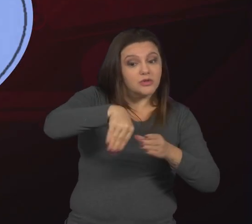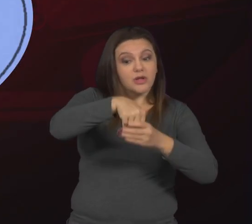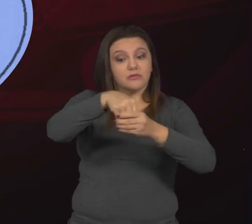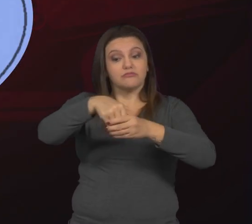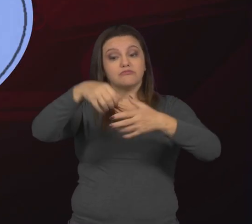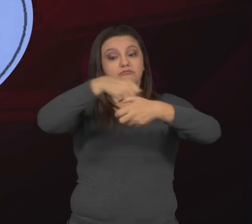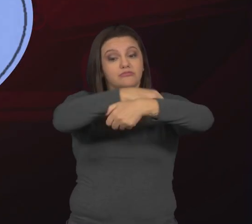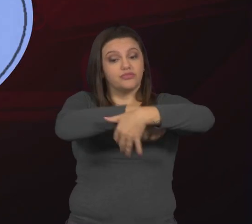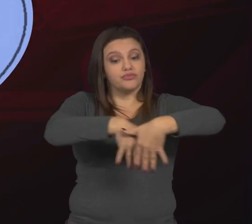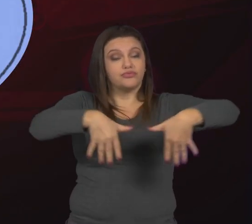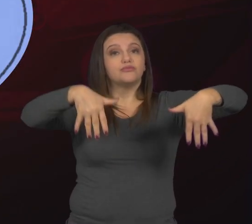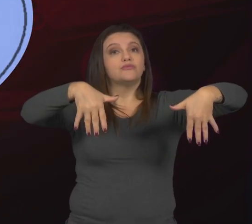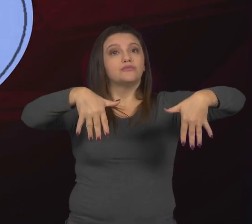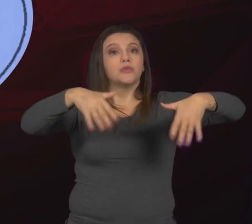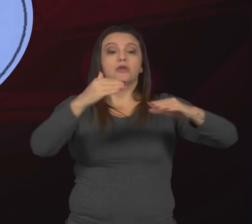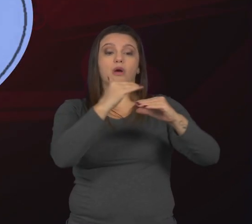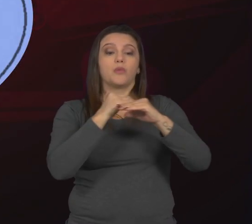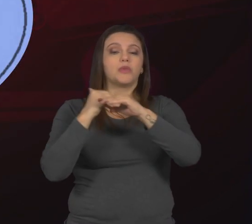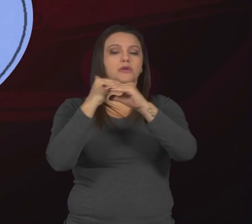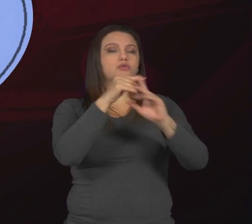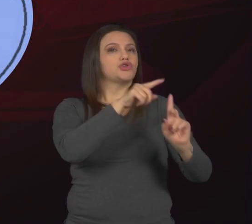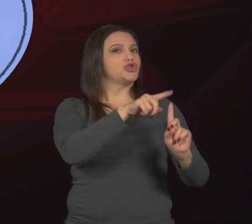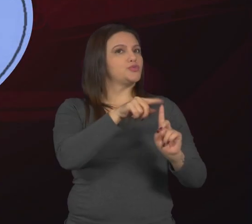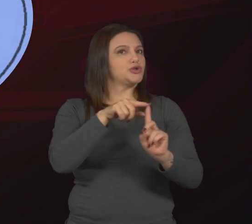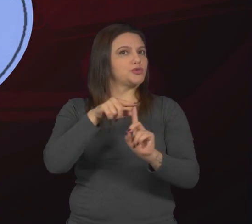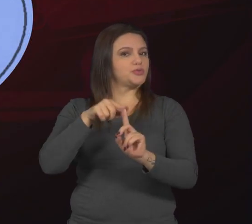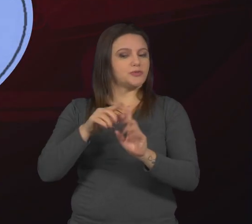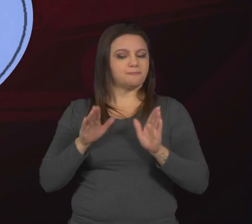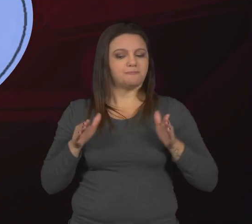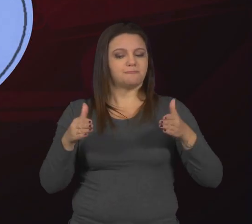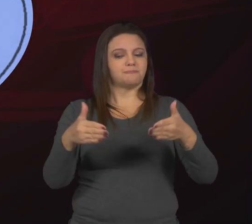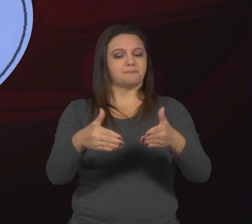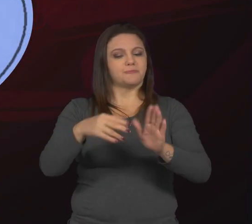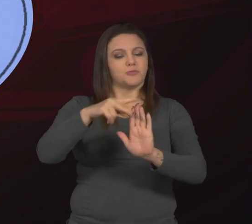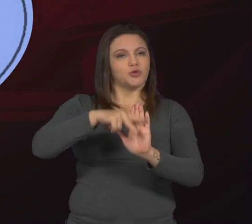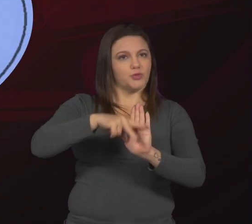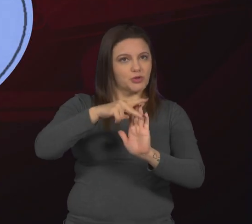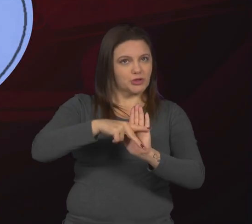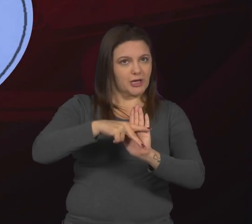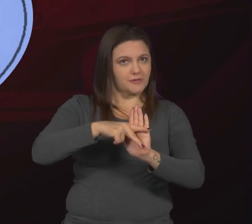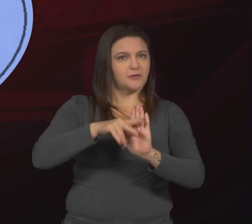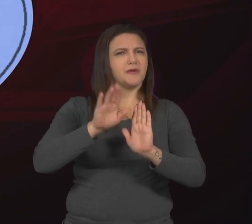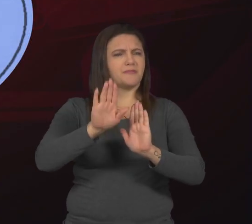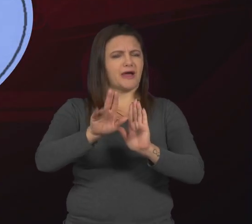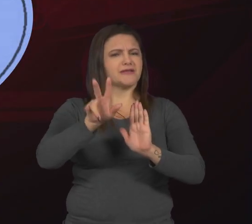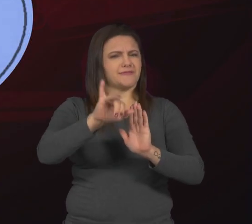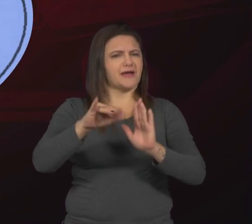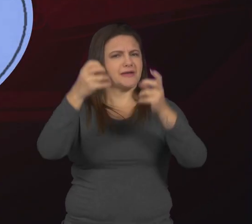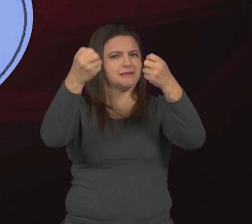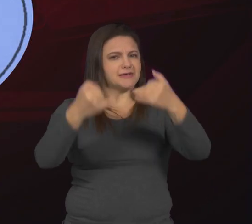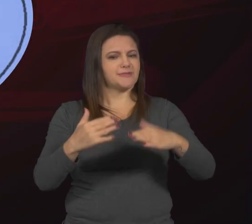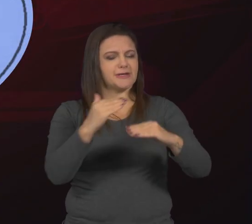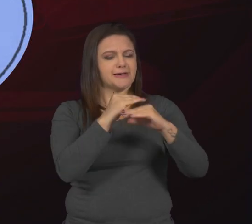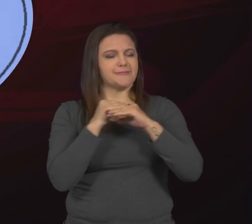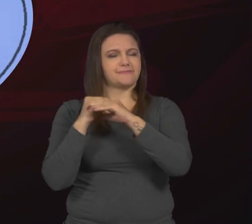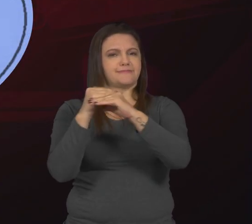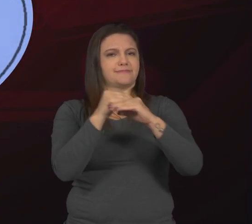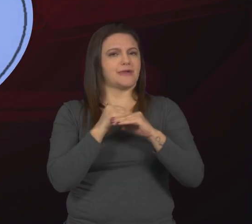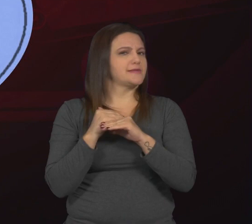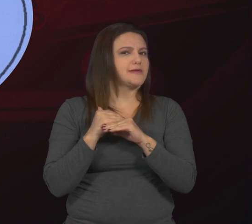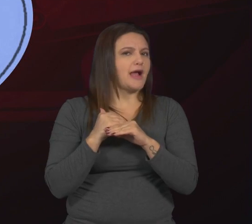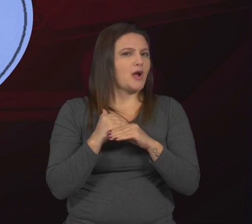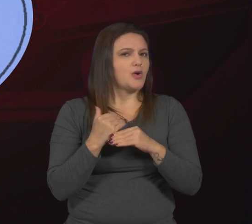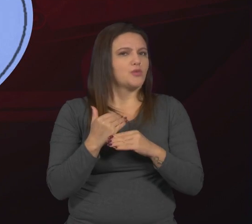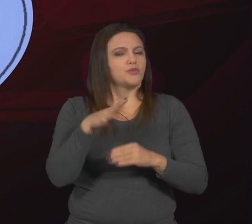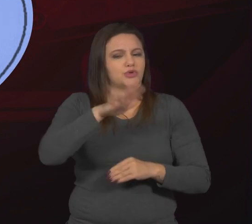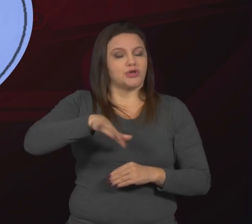padrões de arquitetura é um tipo específico de padrões de projeto, mas nós vamos falar ainda sobre padrões de projeto de uma forma geral,